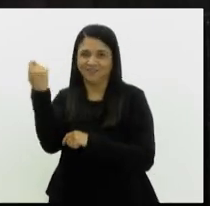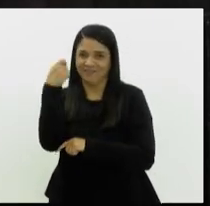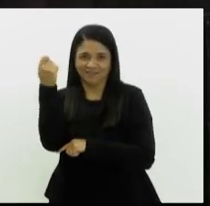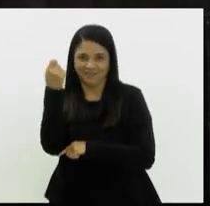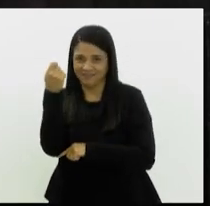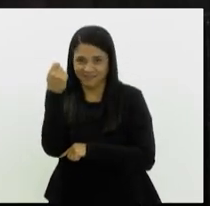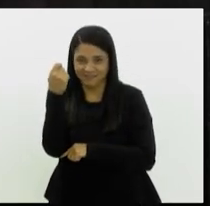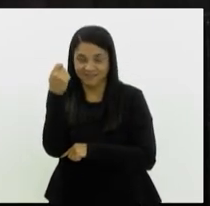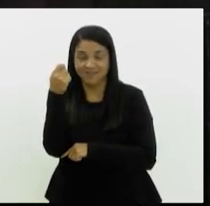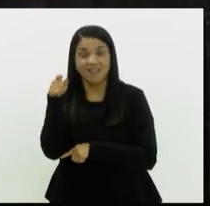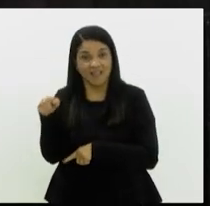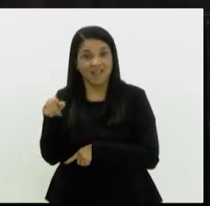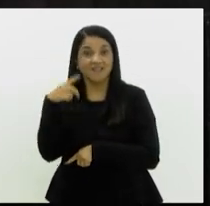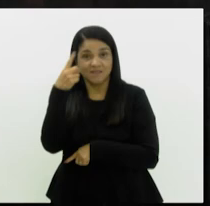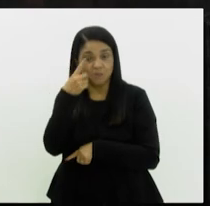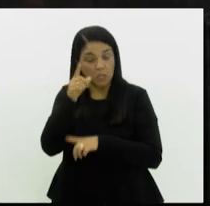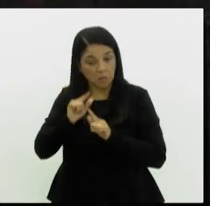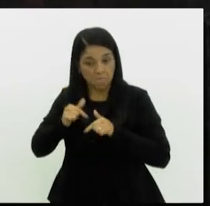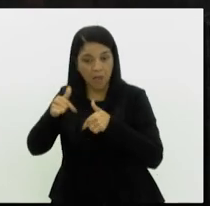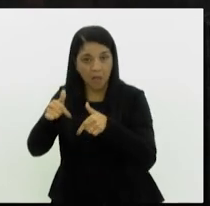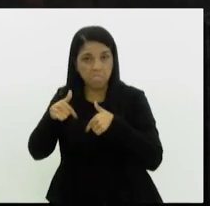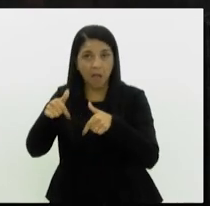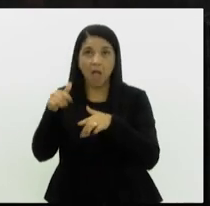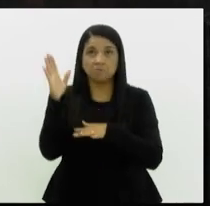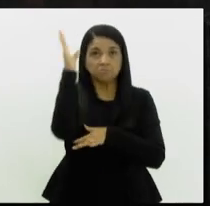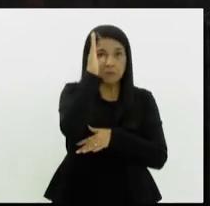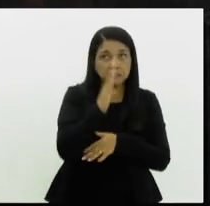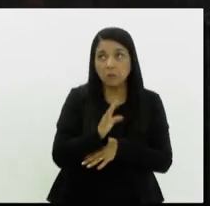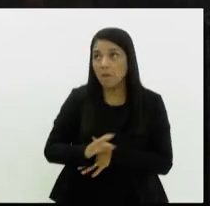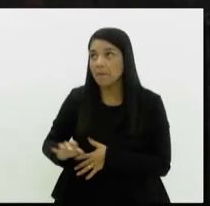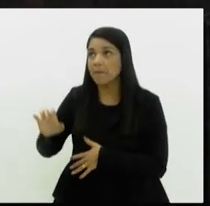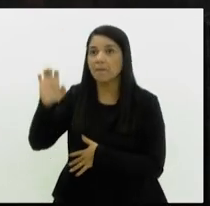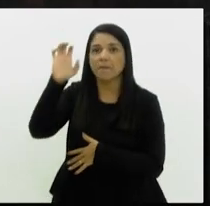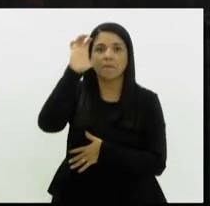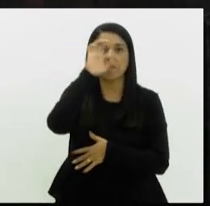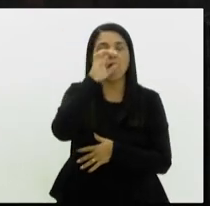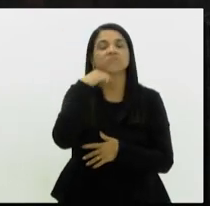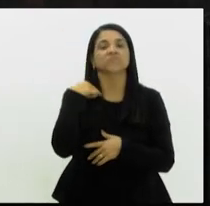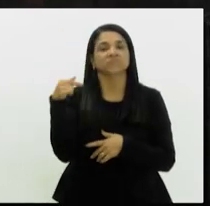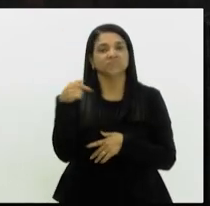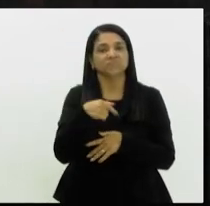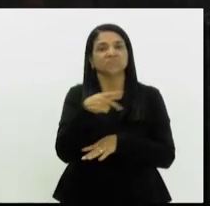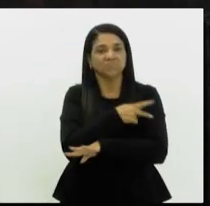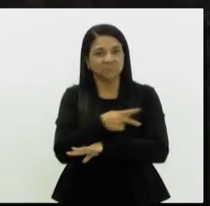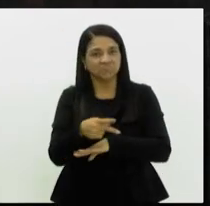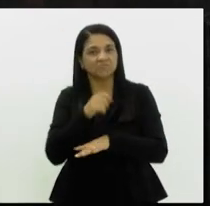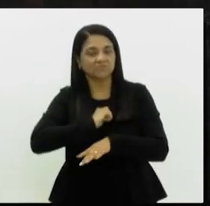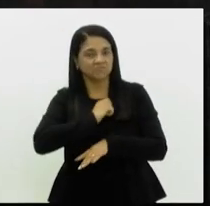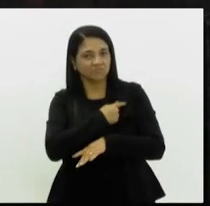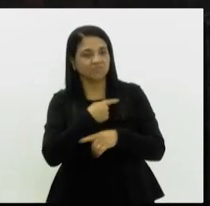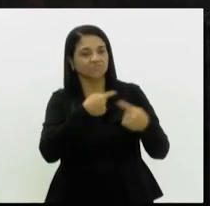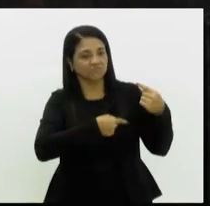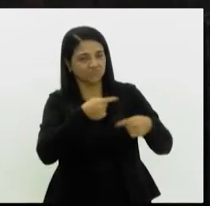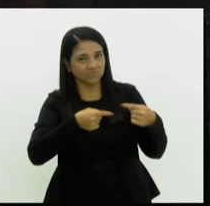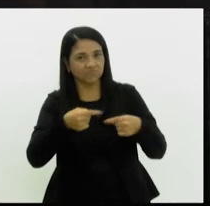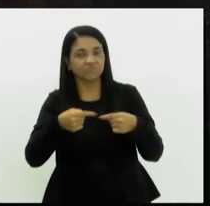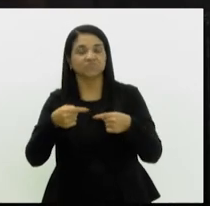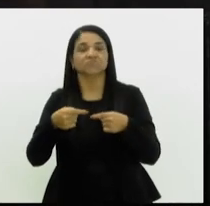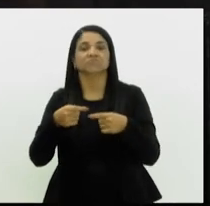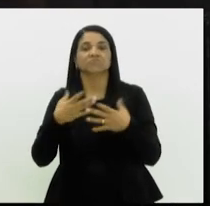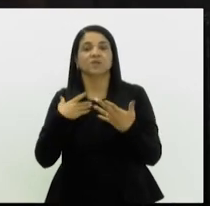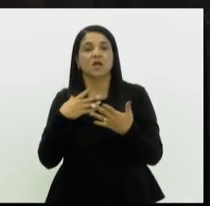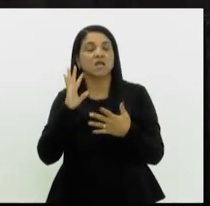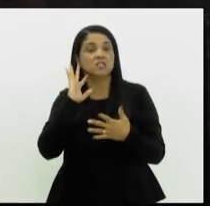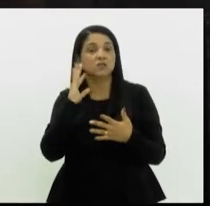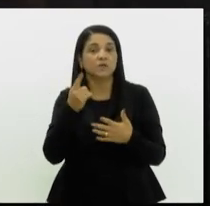também é uma deputada atuante a nível nacional, inclusive esteve aqui, fazendo esse debate, ou seja, um orçamento de guerra que é para tratar